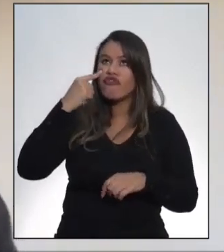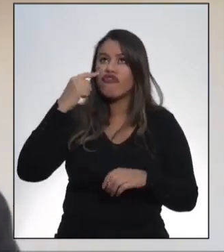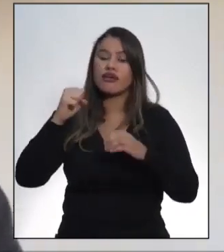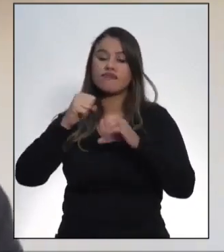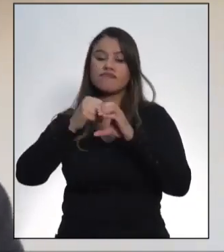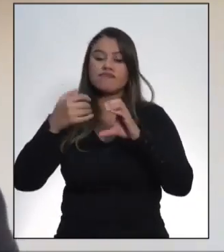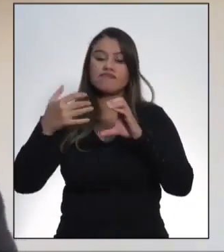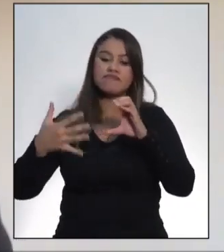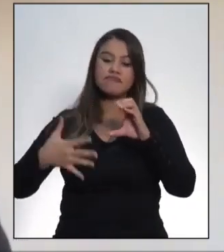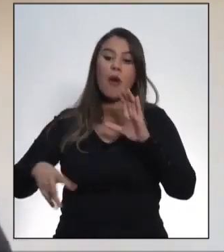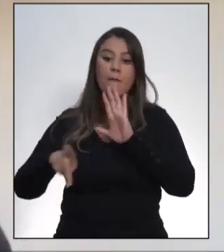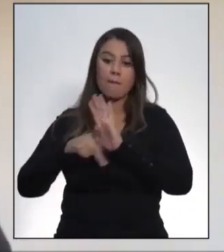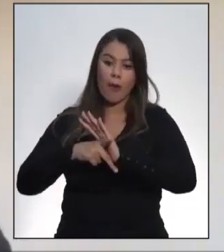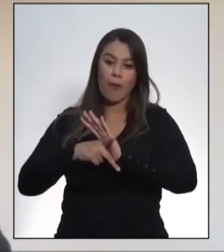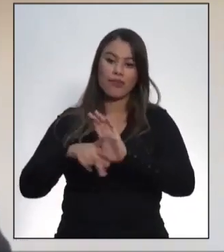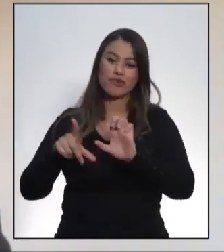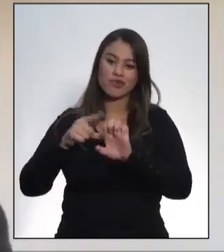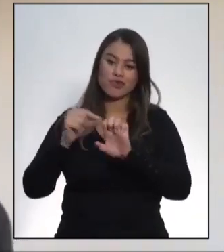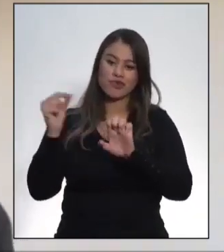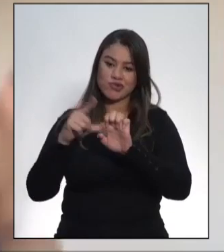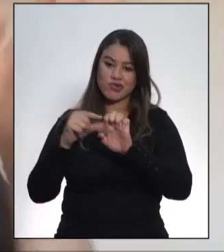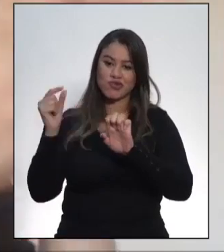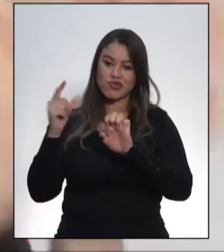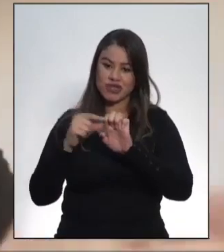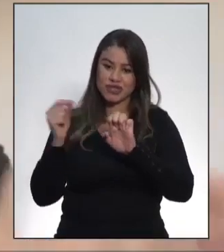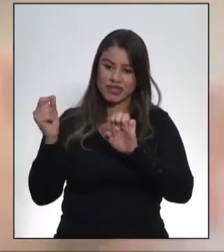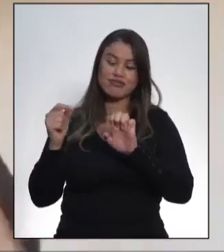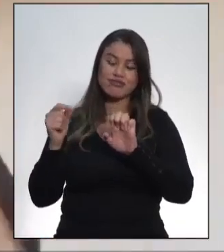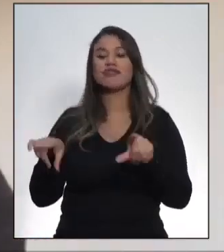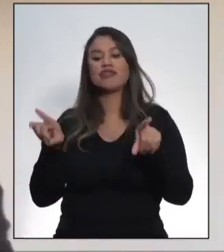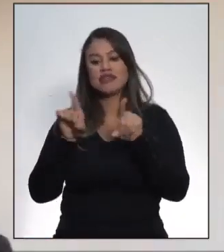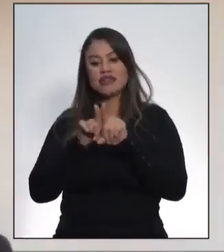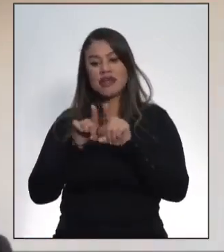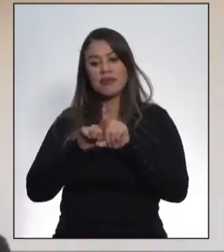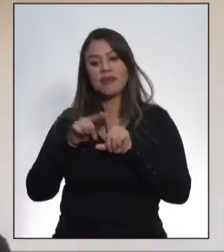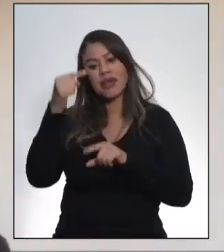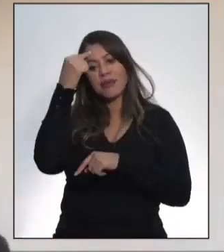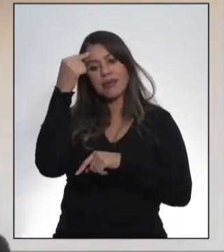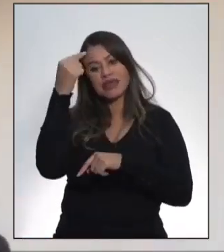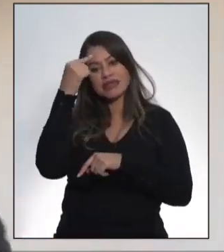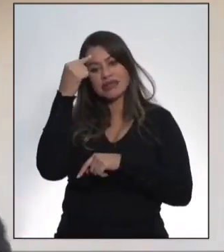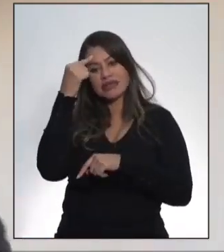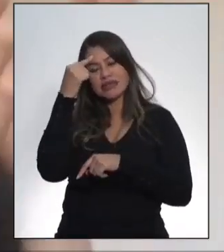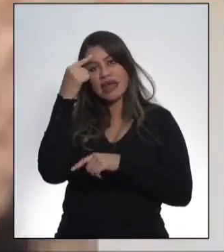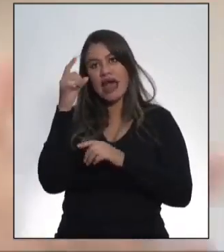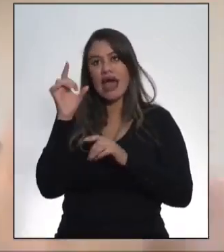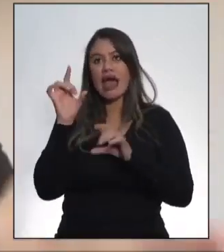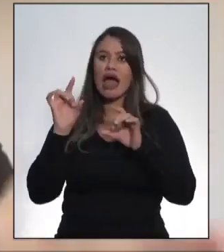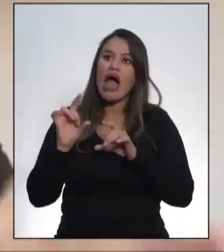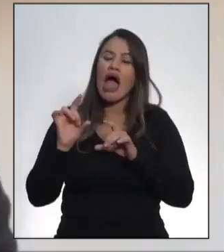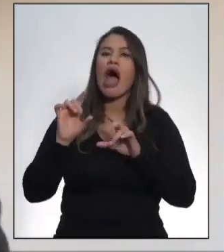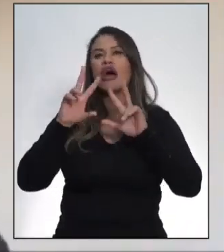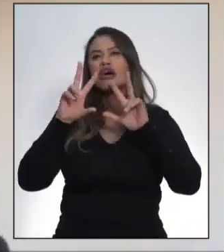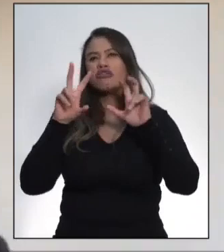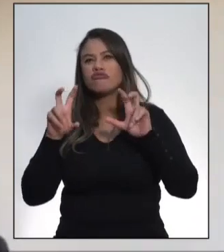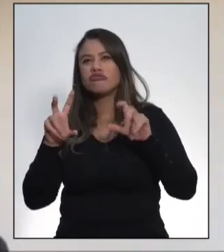empreendedorismo. E depois, em futuras aulas, vocês podem pegar cada um desses grandes temas, cada um desses